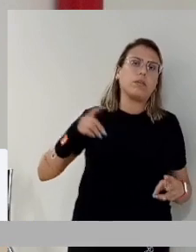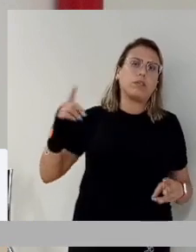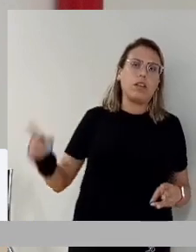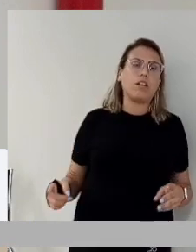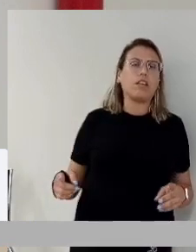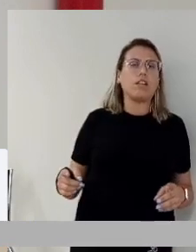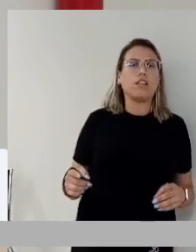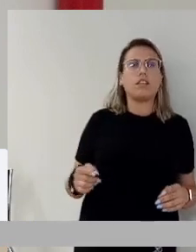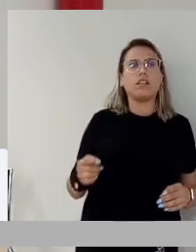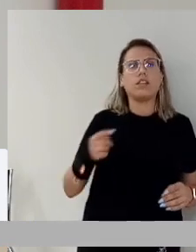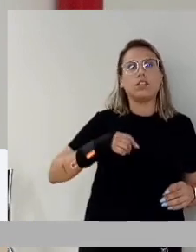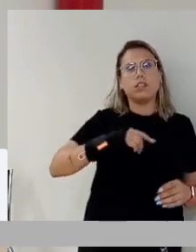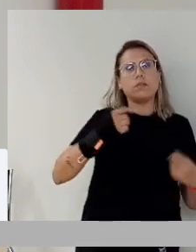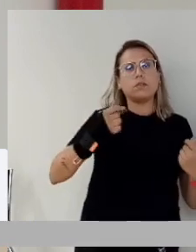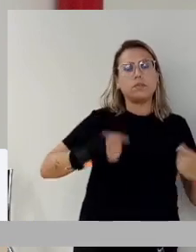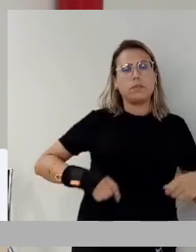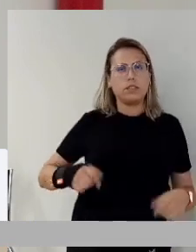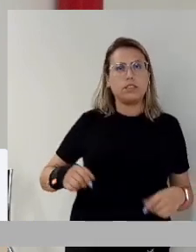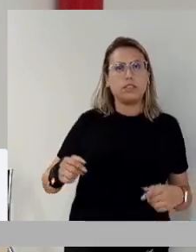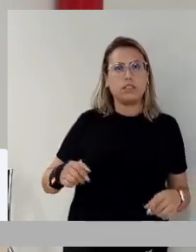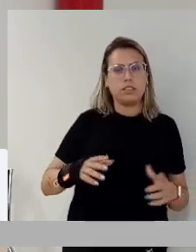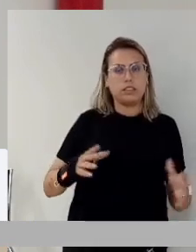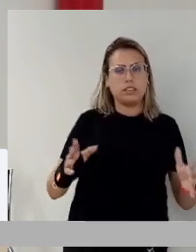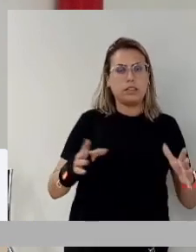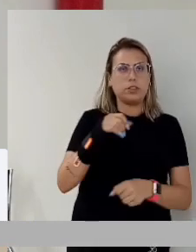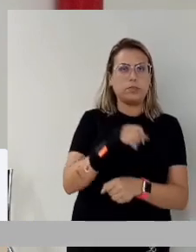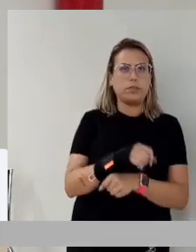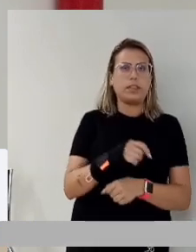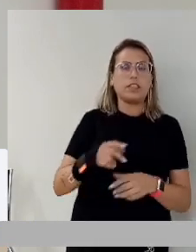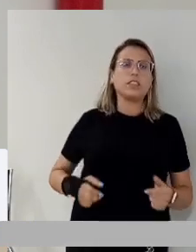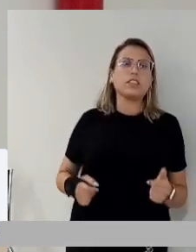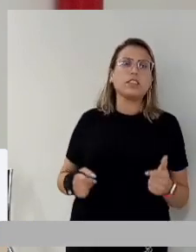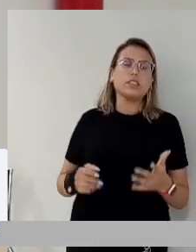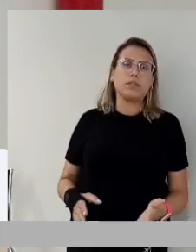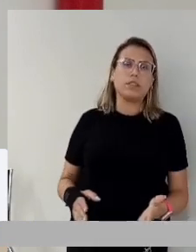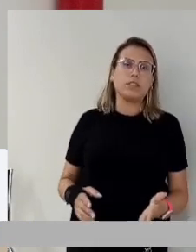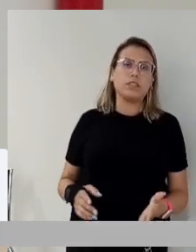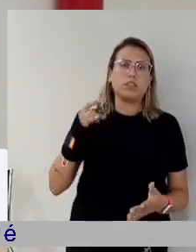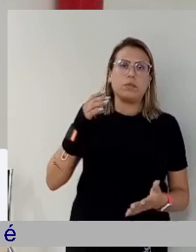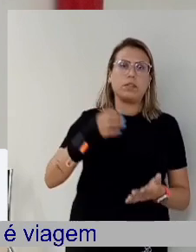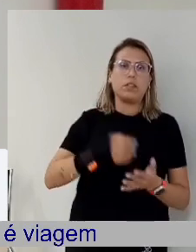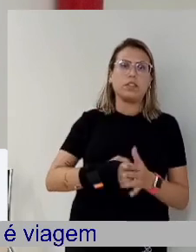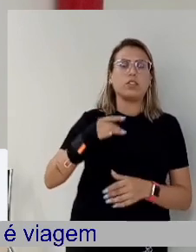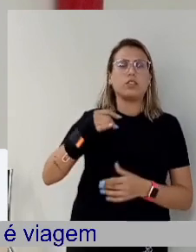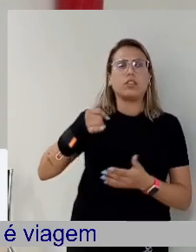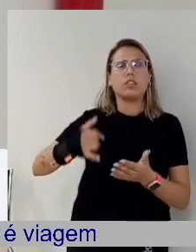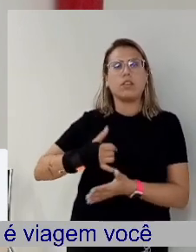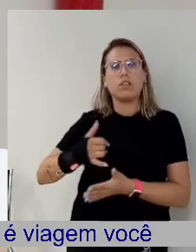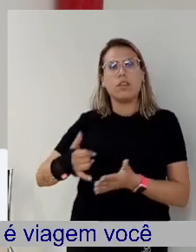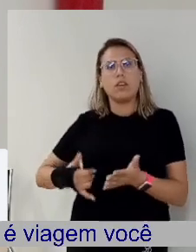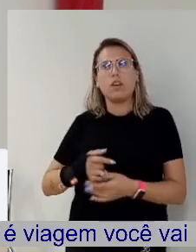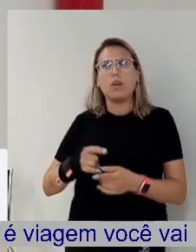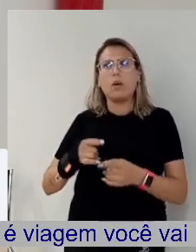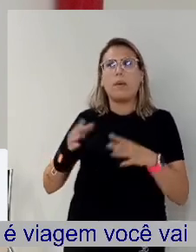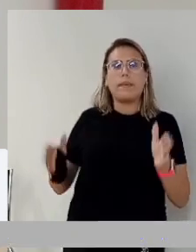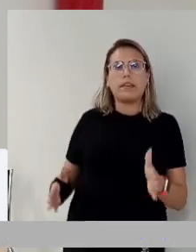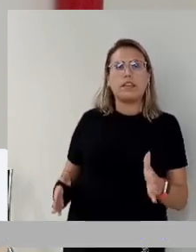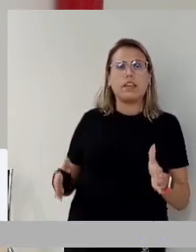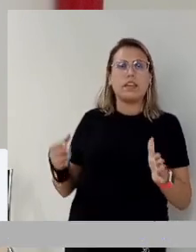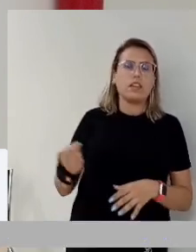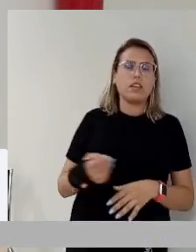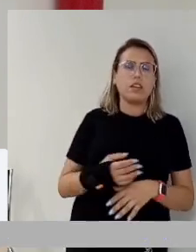nós vamos precisar para esse tempo parado a despesa Vereador nós vamos comprar só o qu mandar trocar o óleo e botar uma bateria né